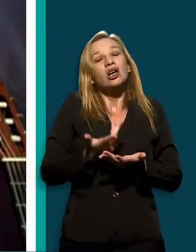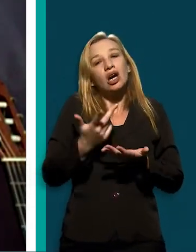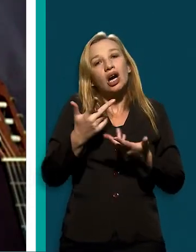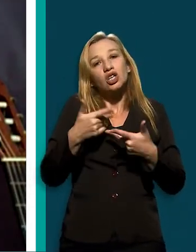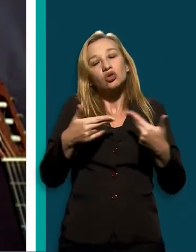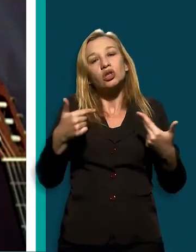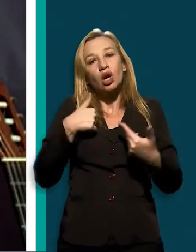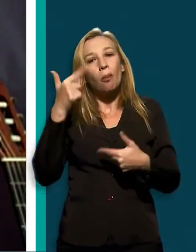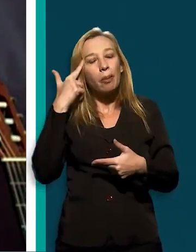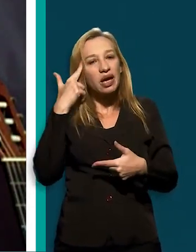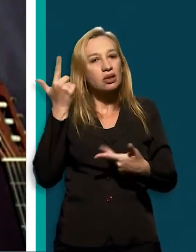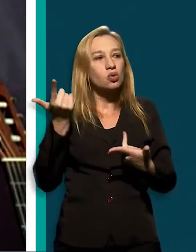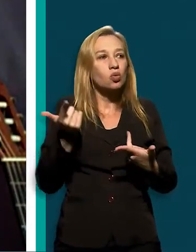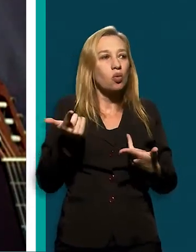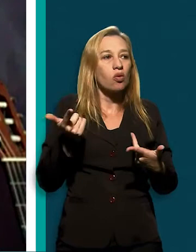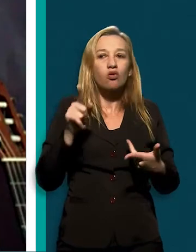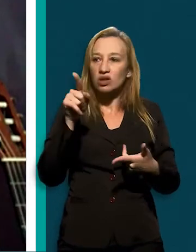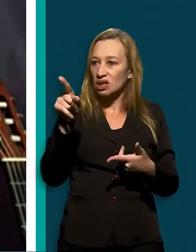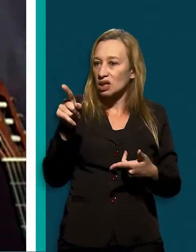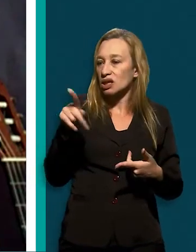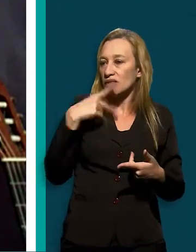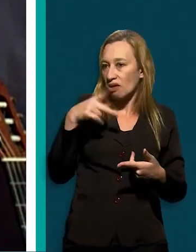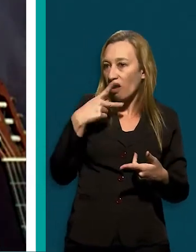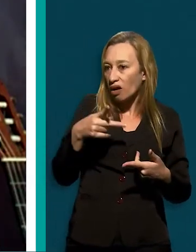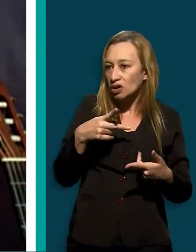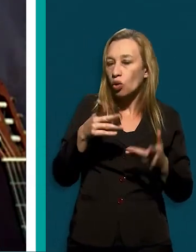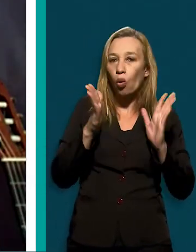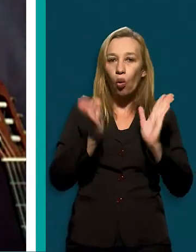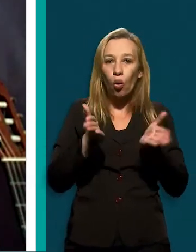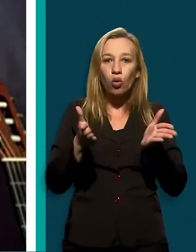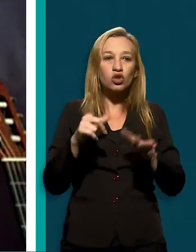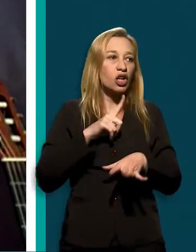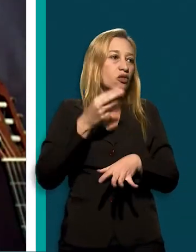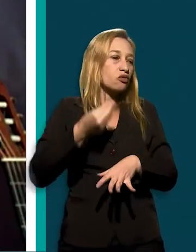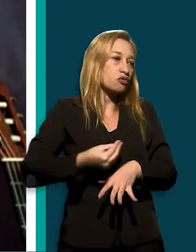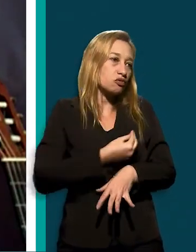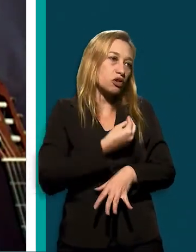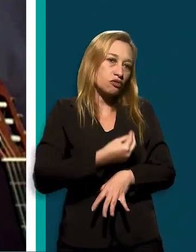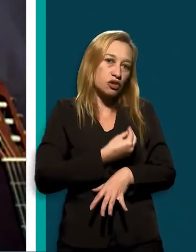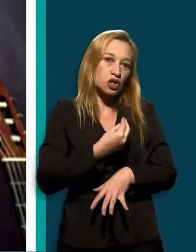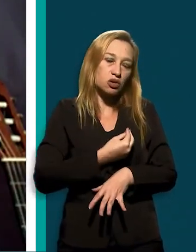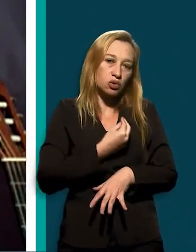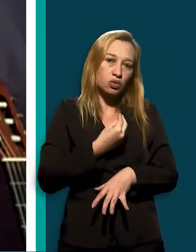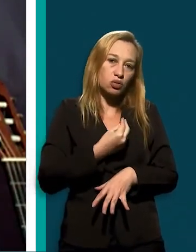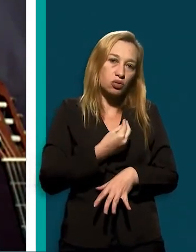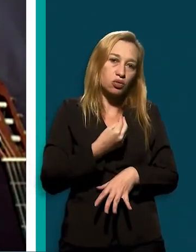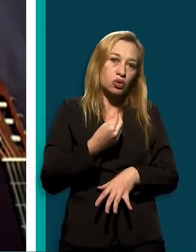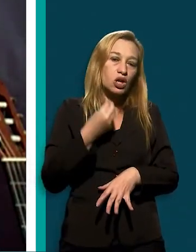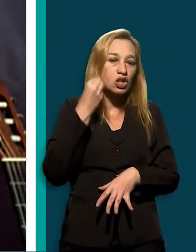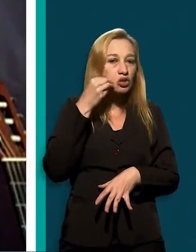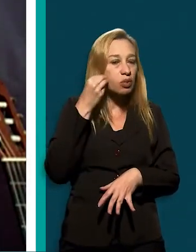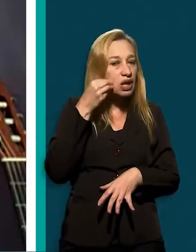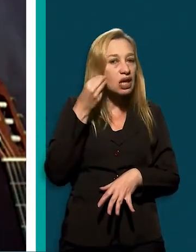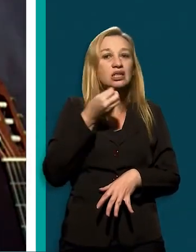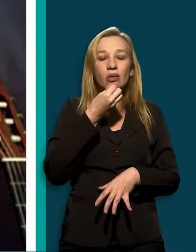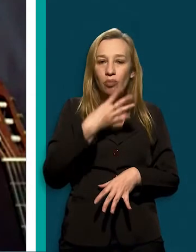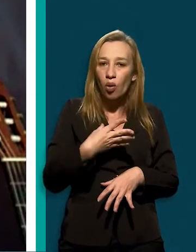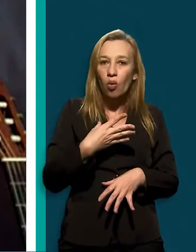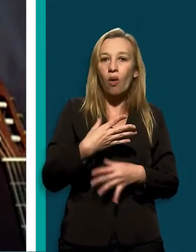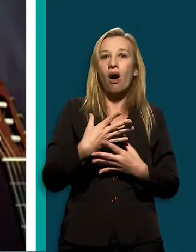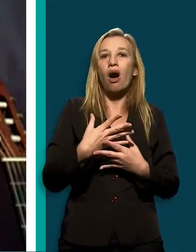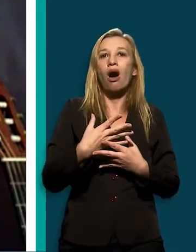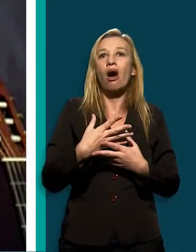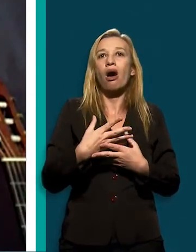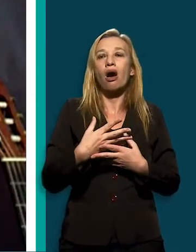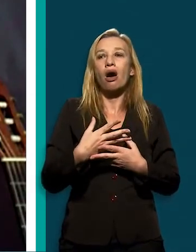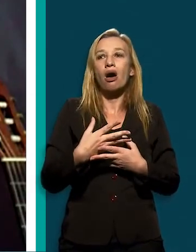é uma das coisas que eu penso. Assim, é como você está falando, assim, hoje eu tenho vivido algumas expectativas legais,